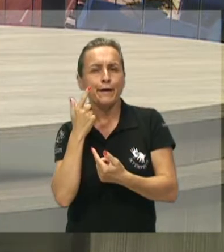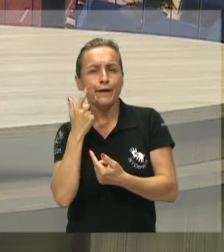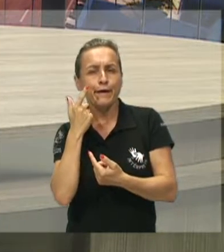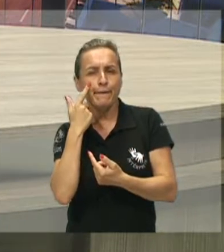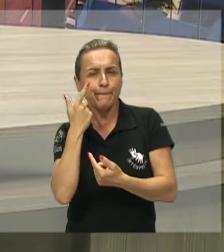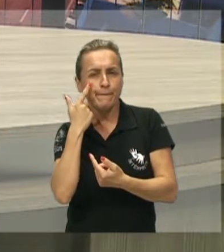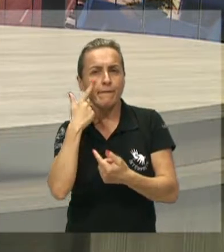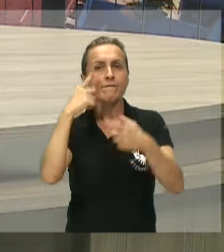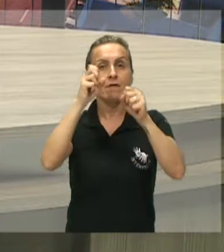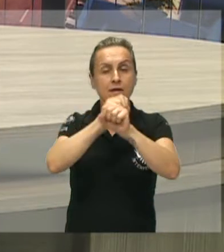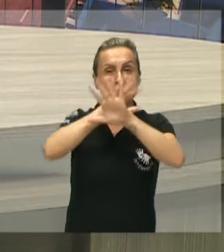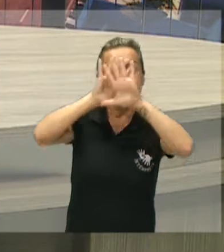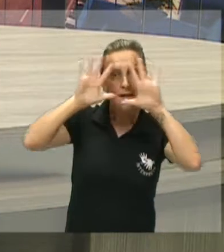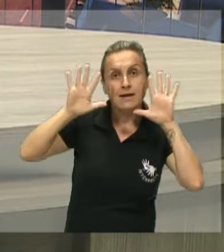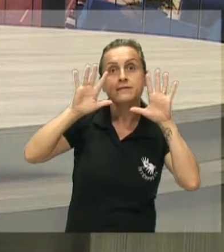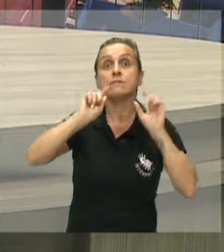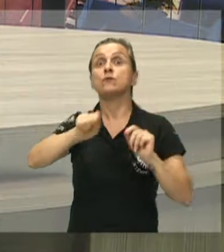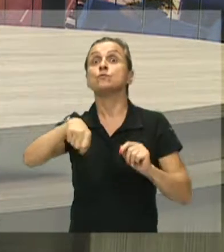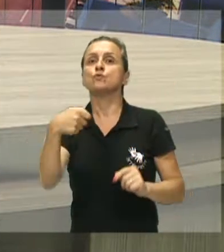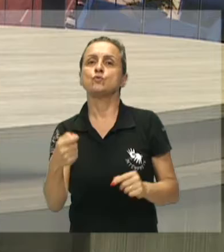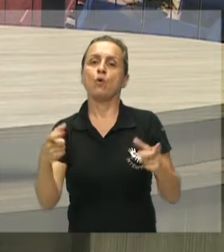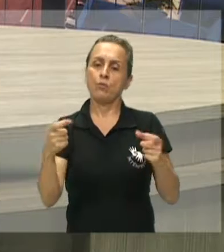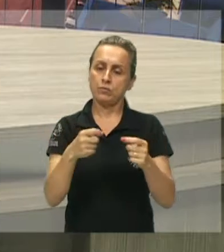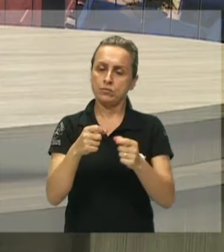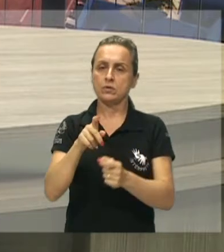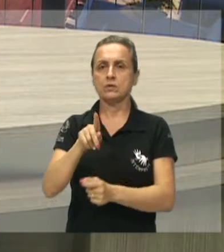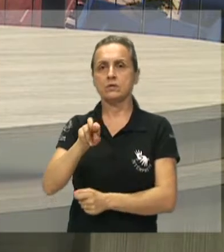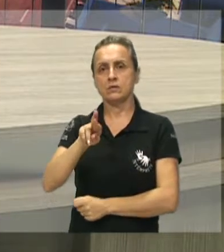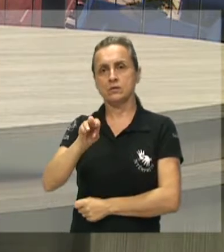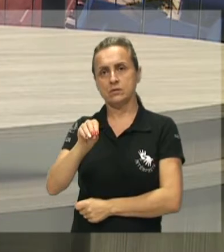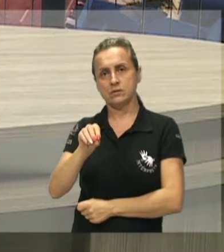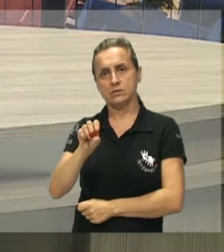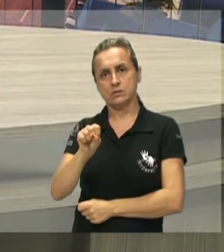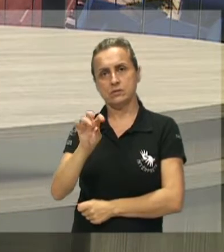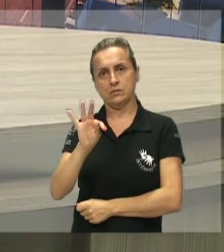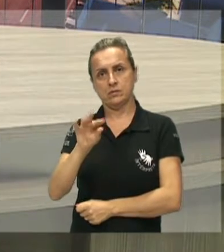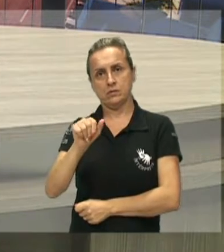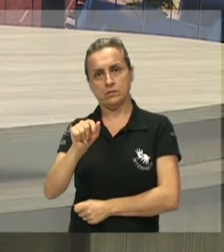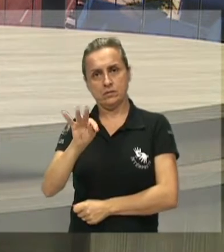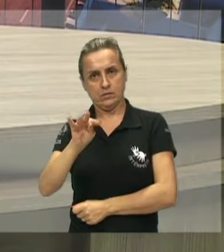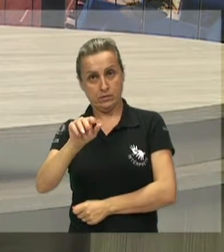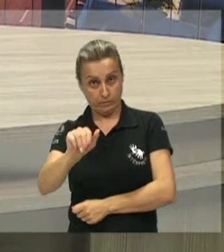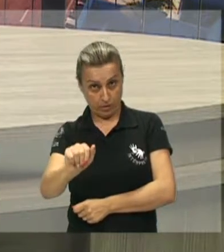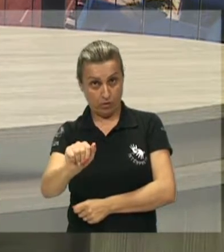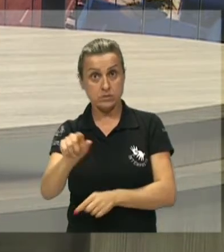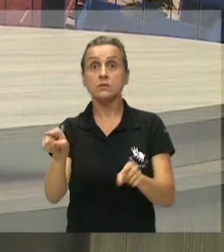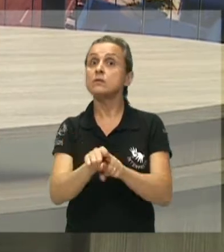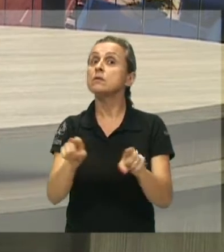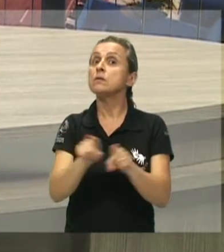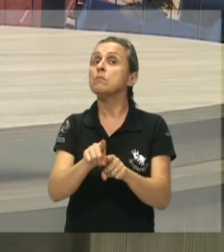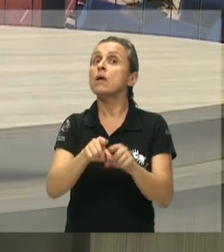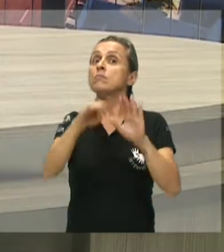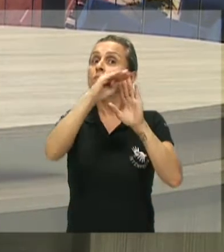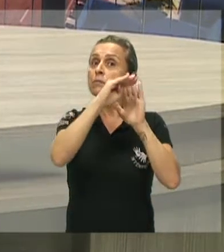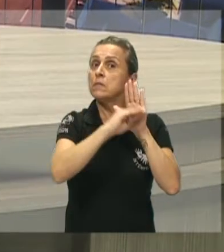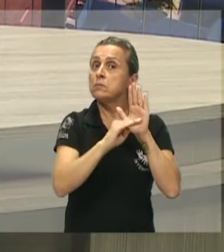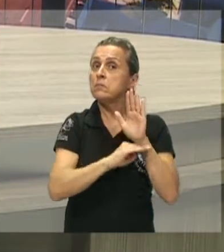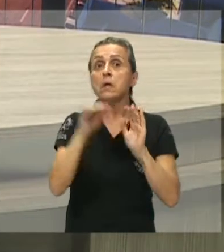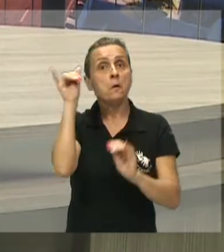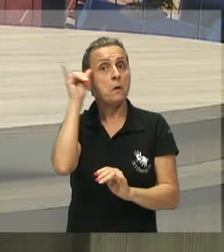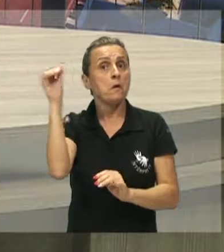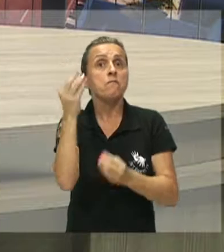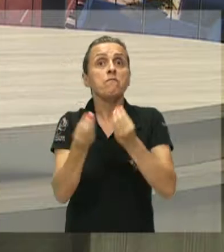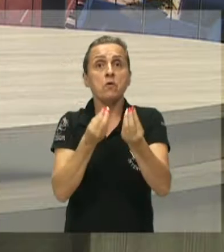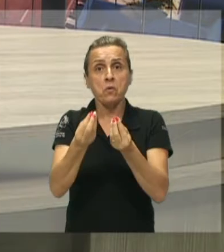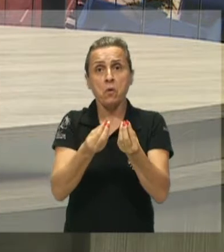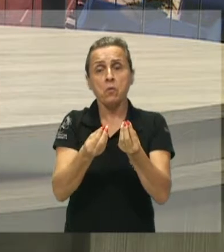a respeito do câncer de próstata, da própria próstata, também das formas de prevenção e alguns dados também. Eu queria